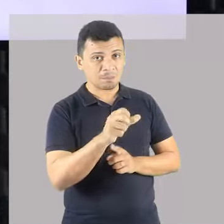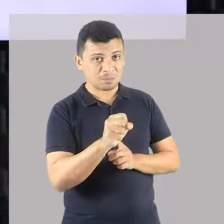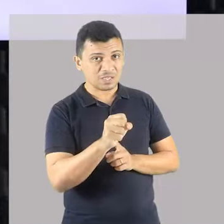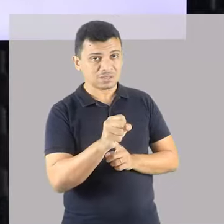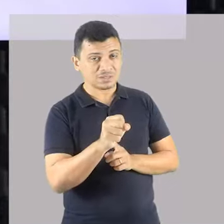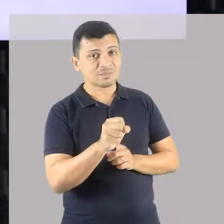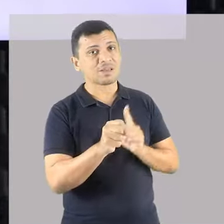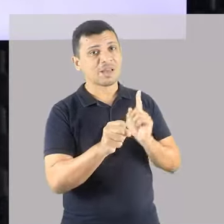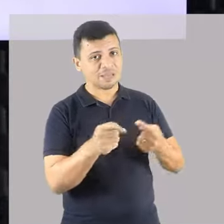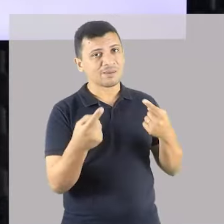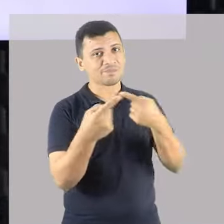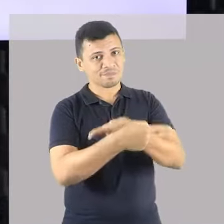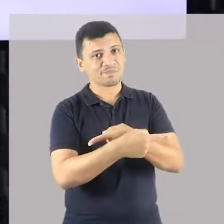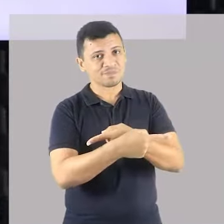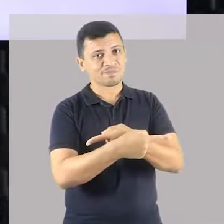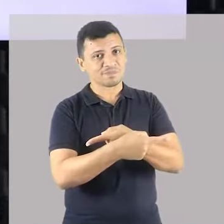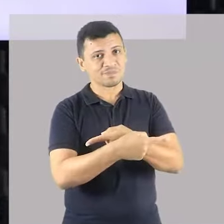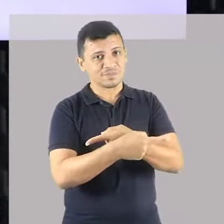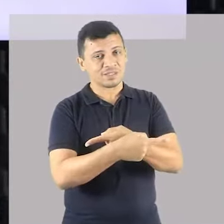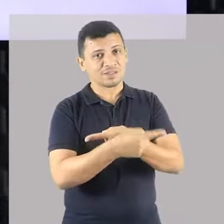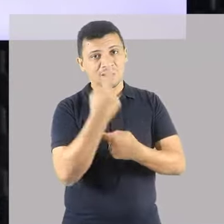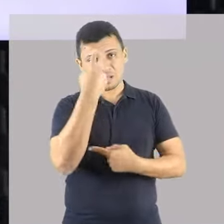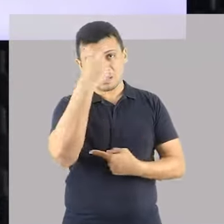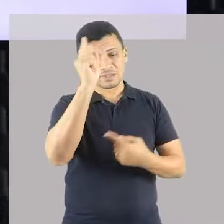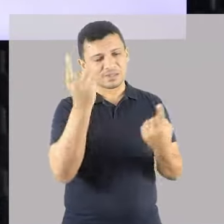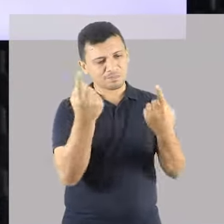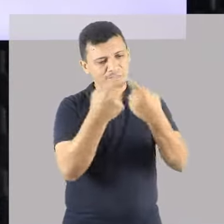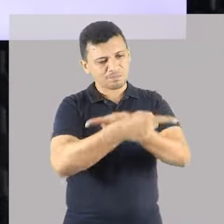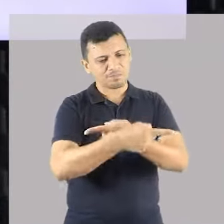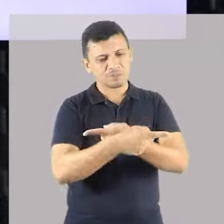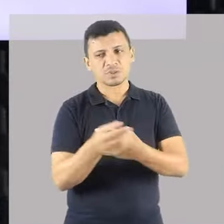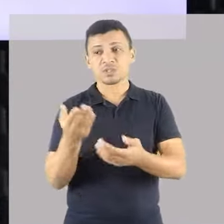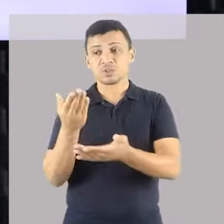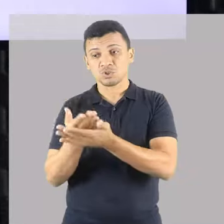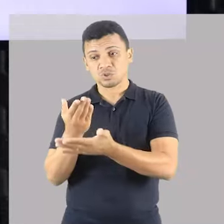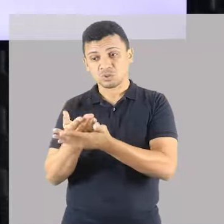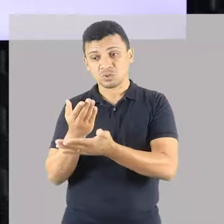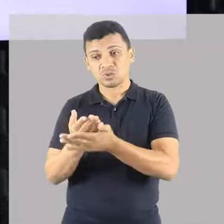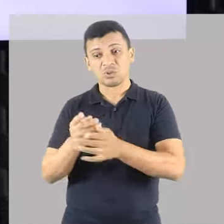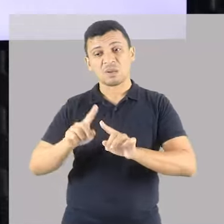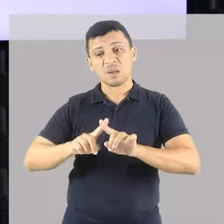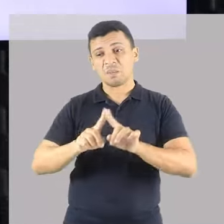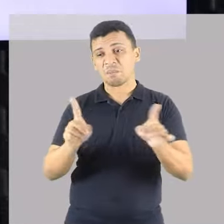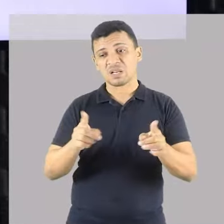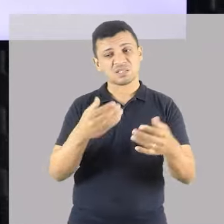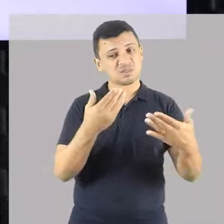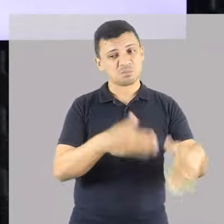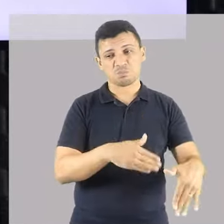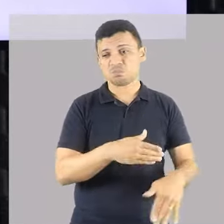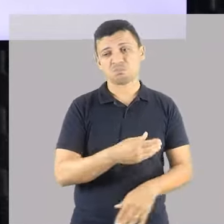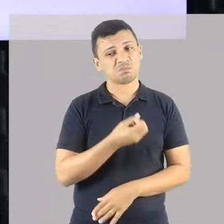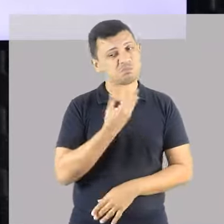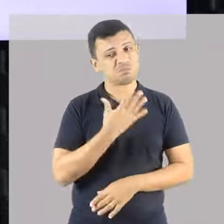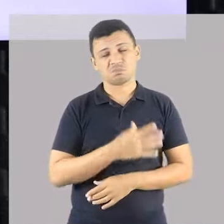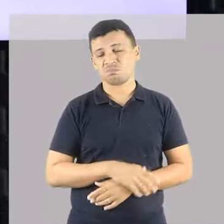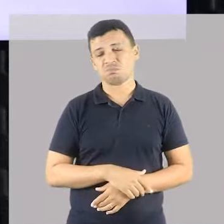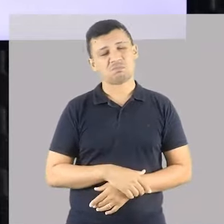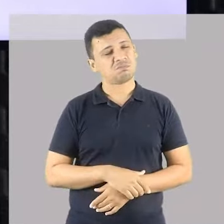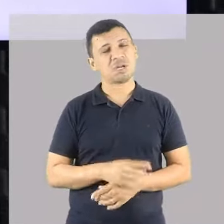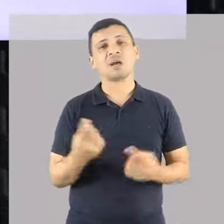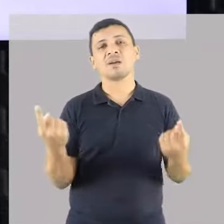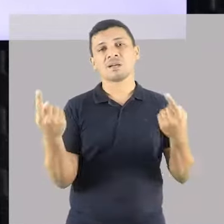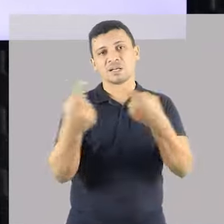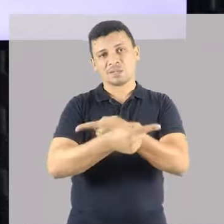adversativo ele tem ideia de de oposição estudou mas não fez boa prova aí eu tenho ideia